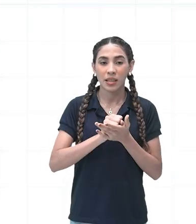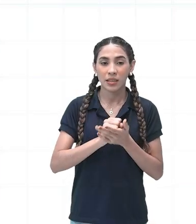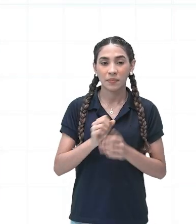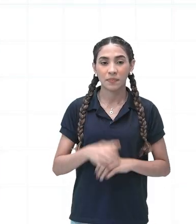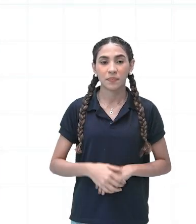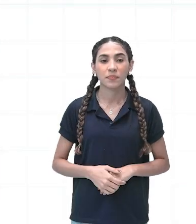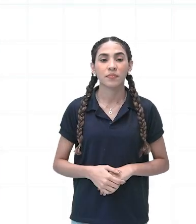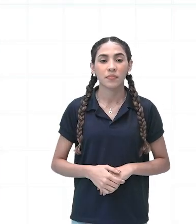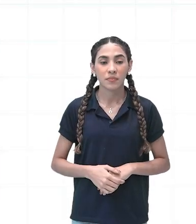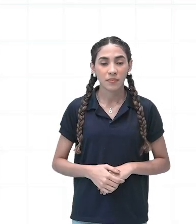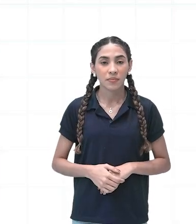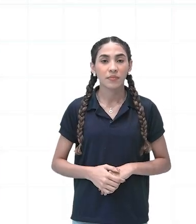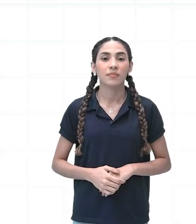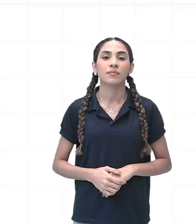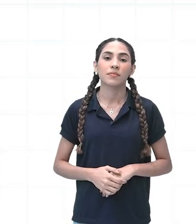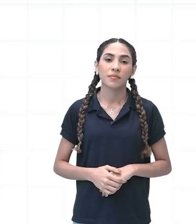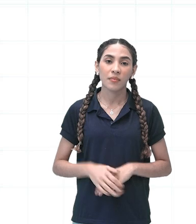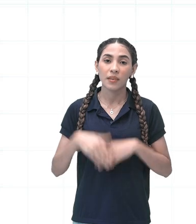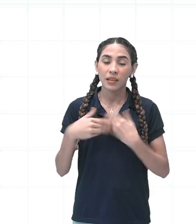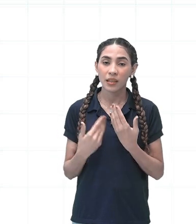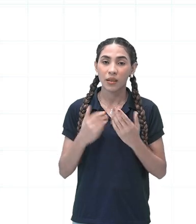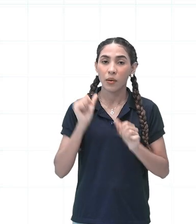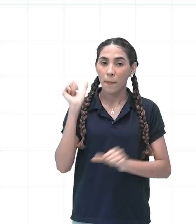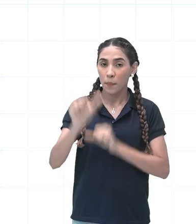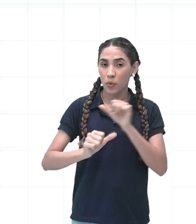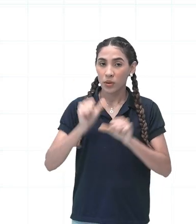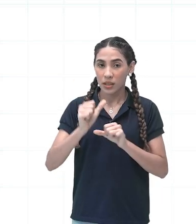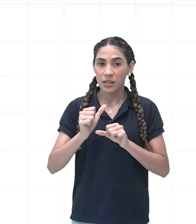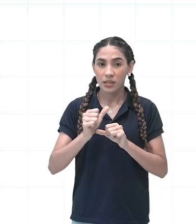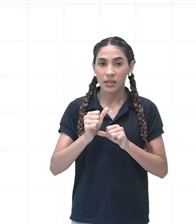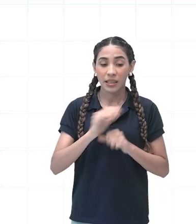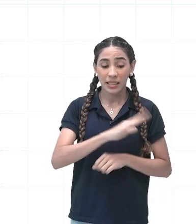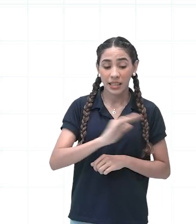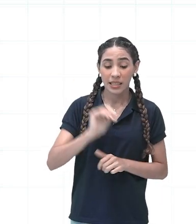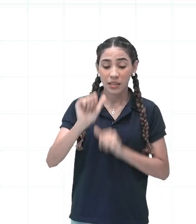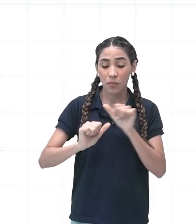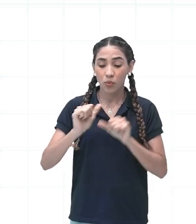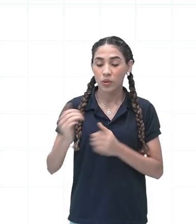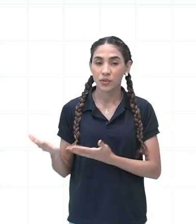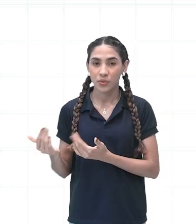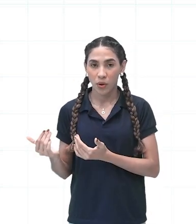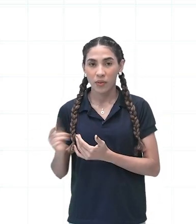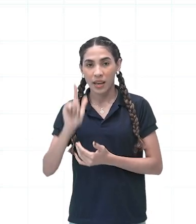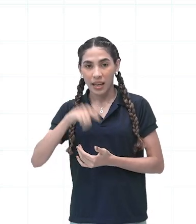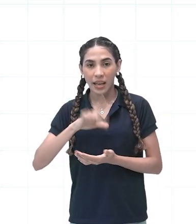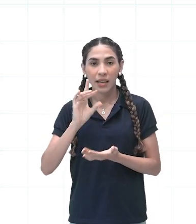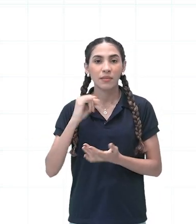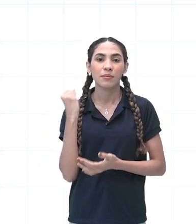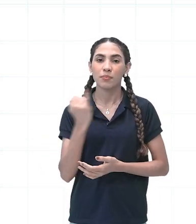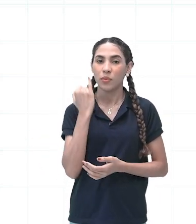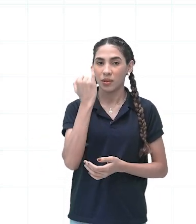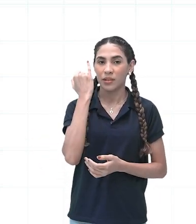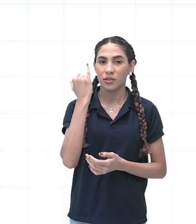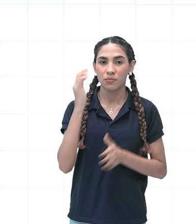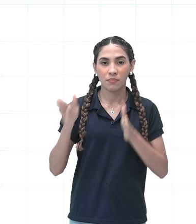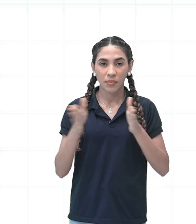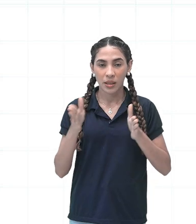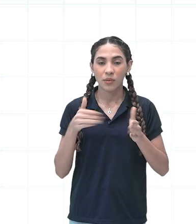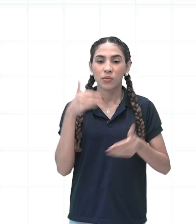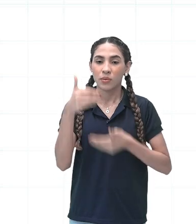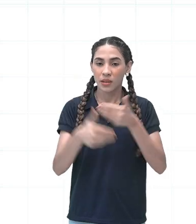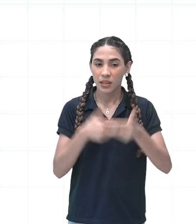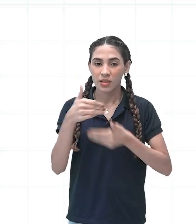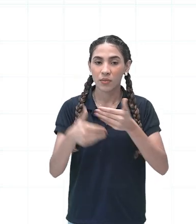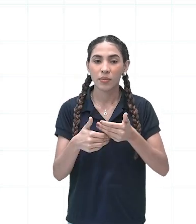por favor? E é justamente essa passagem da infância para a adolescência é um marco importante do